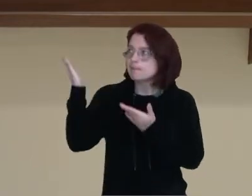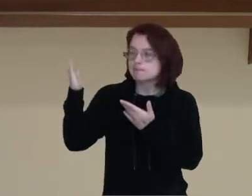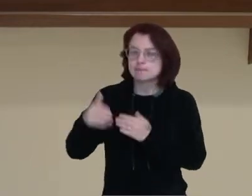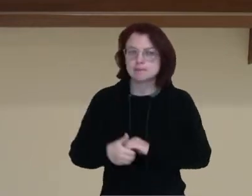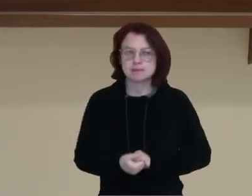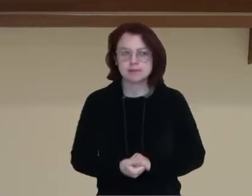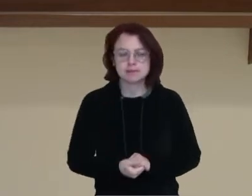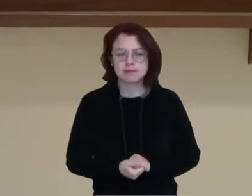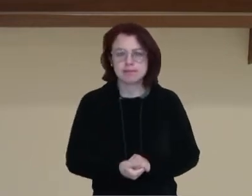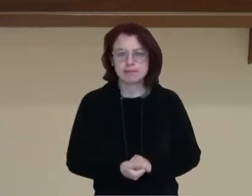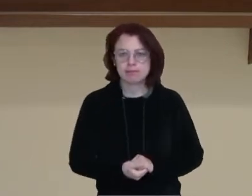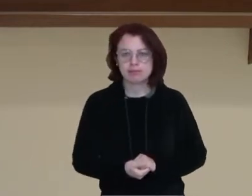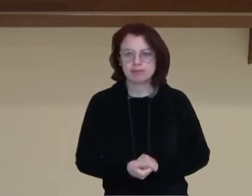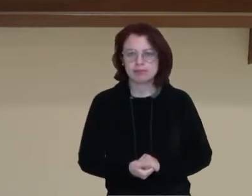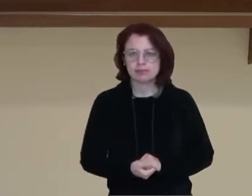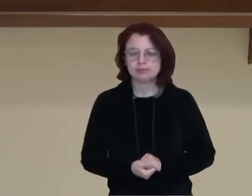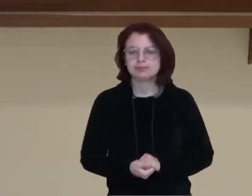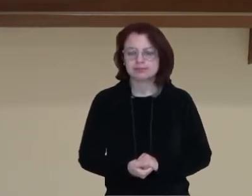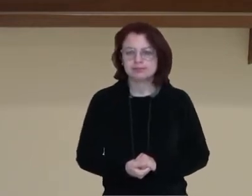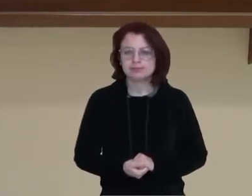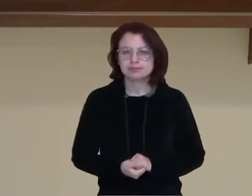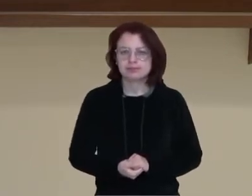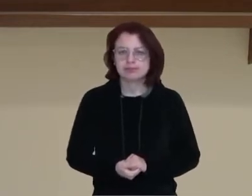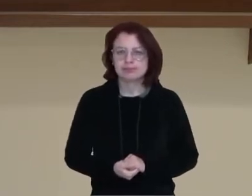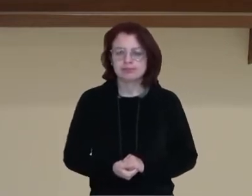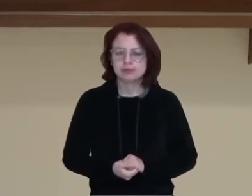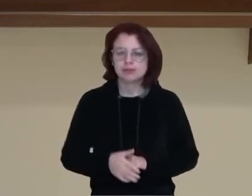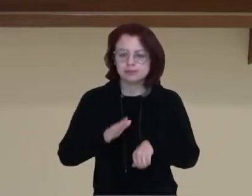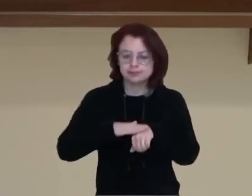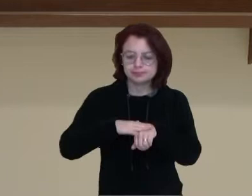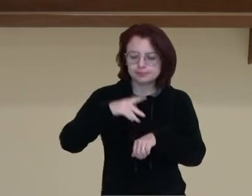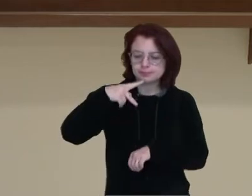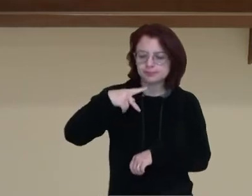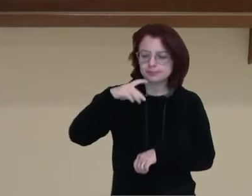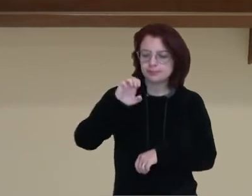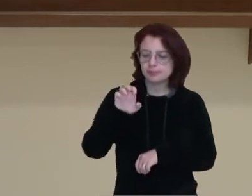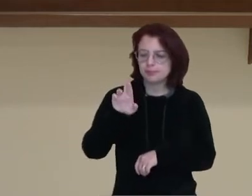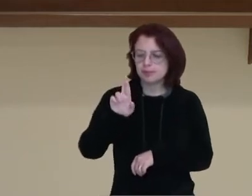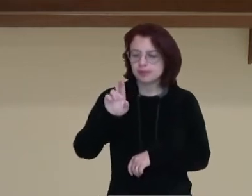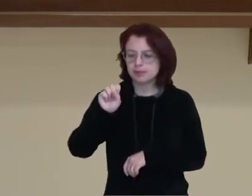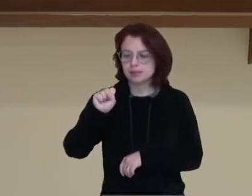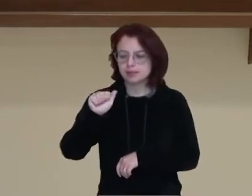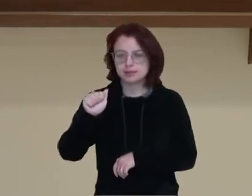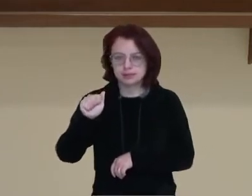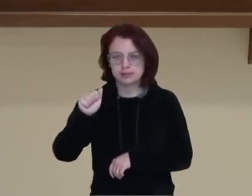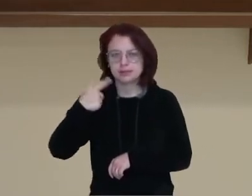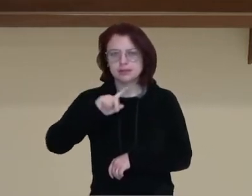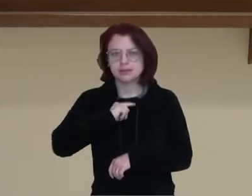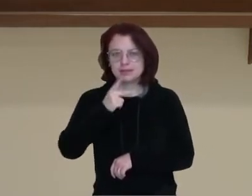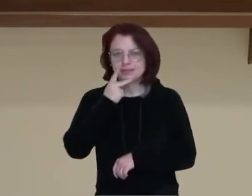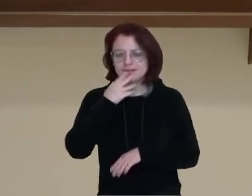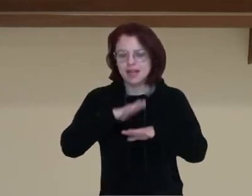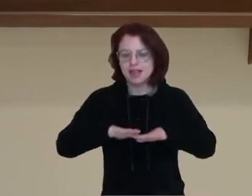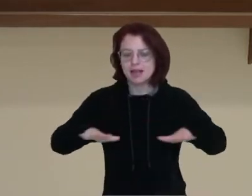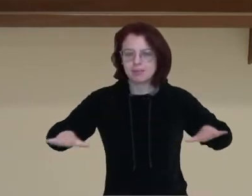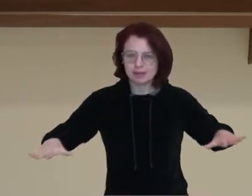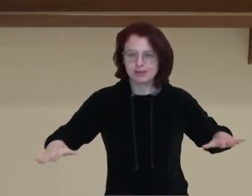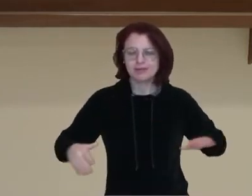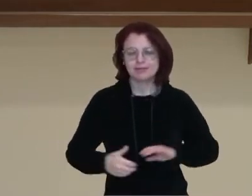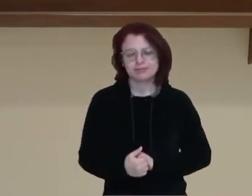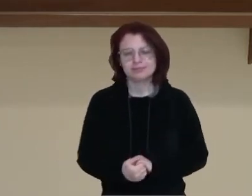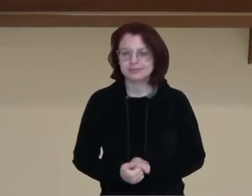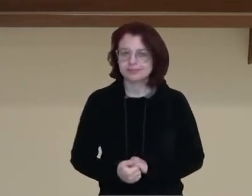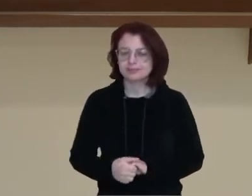Vamos conhecer um pouquinho então sobre os persas. Toda vez que a gente fala persa, eu lembro de um tapete persa. Vamos conhecer então essa história de tapete persa aí, os